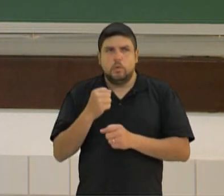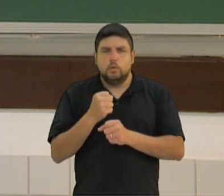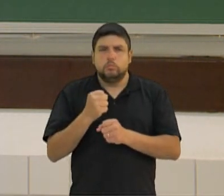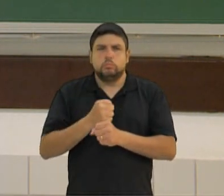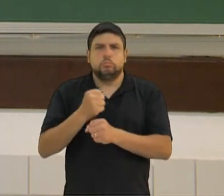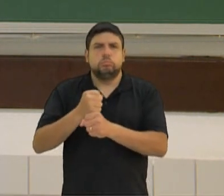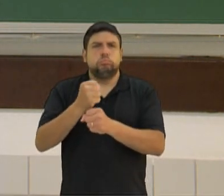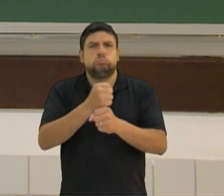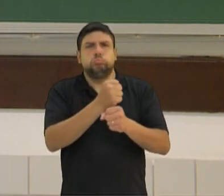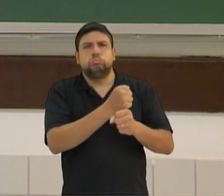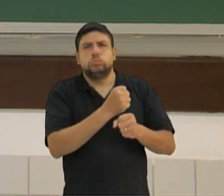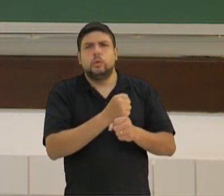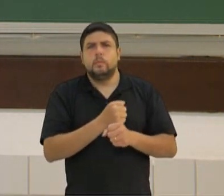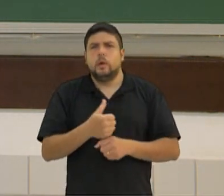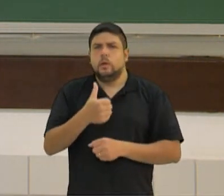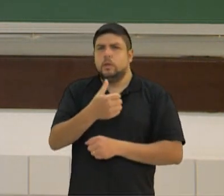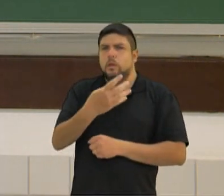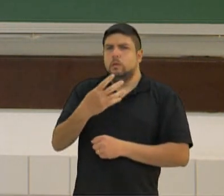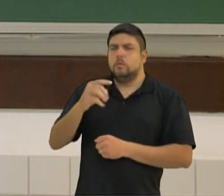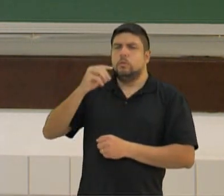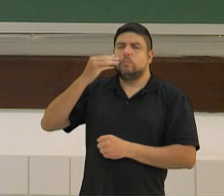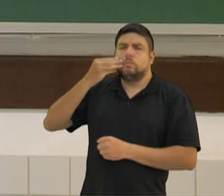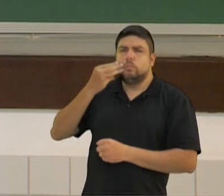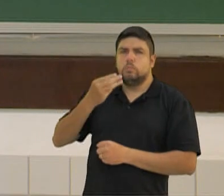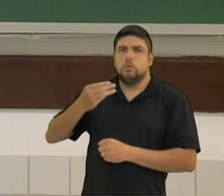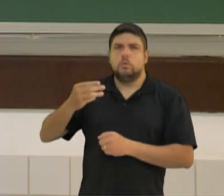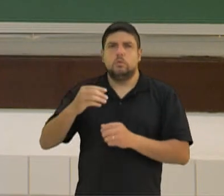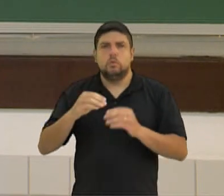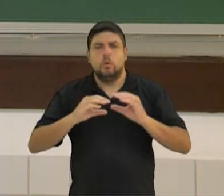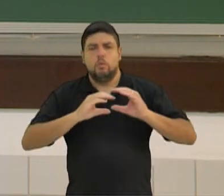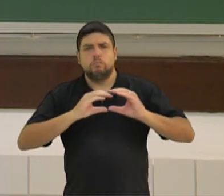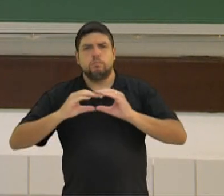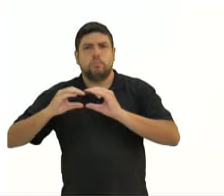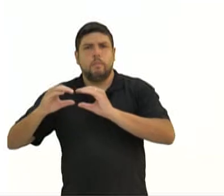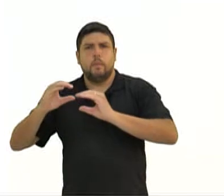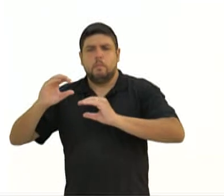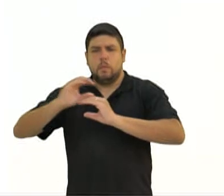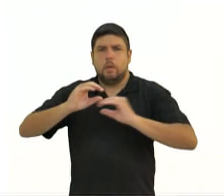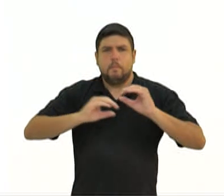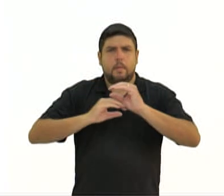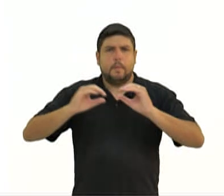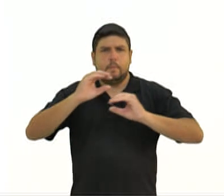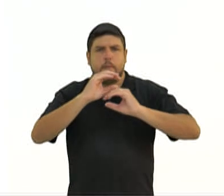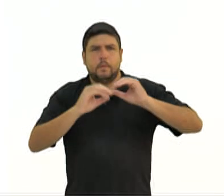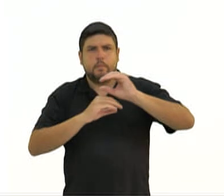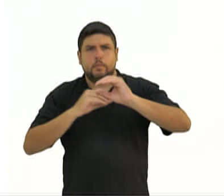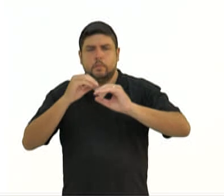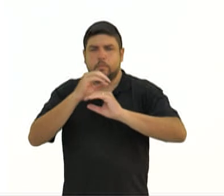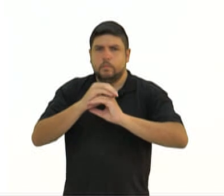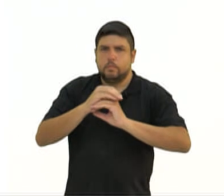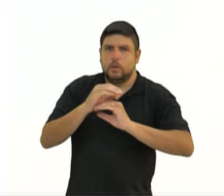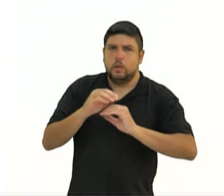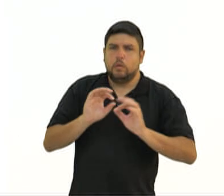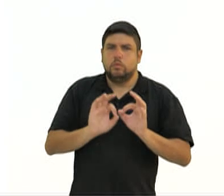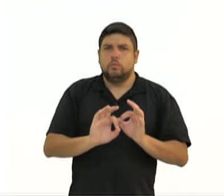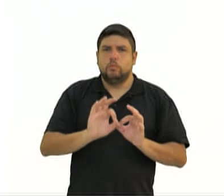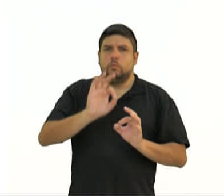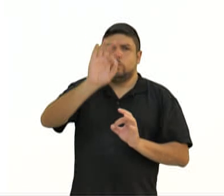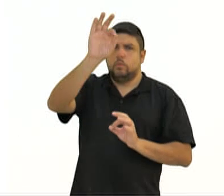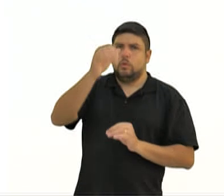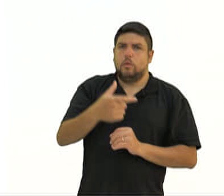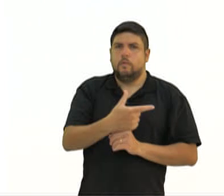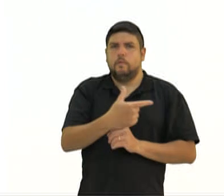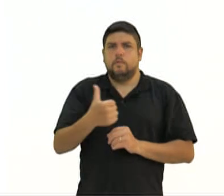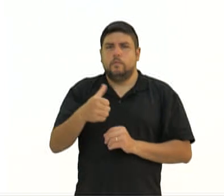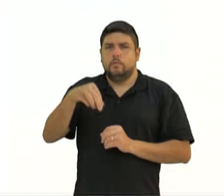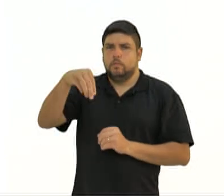tijolos. Essa tem 4 praças cerimonial, 3 plataformas e 21 metros tem